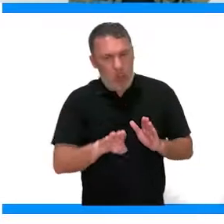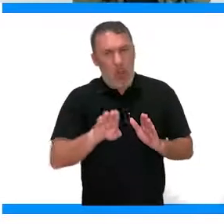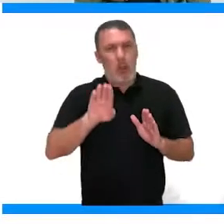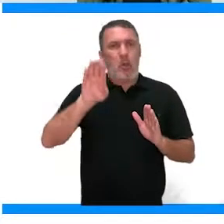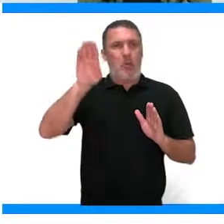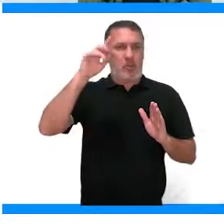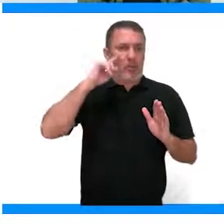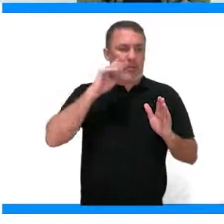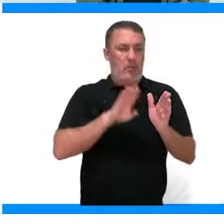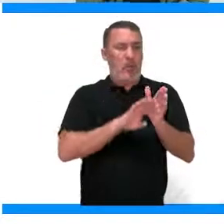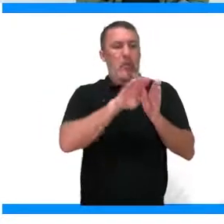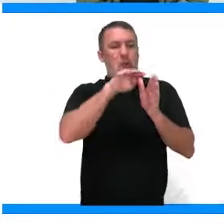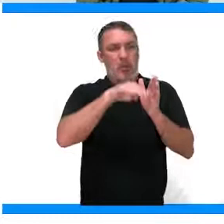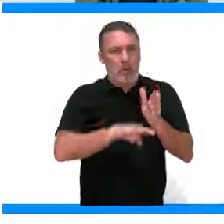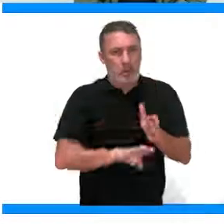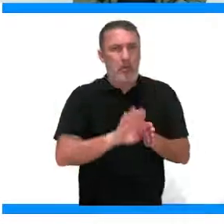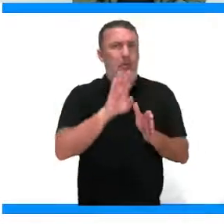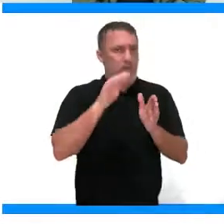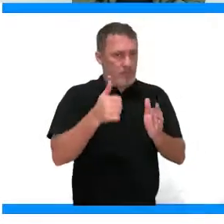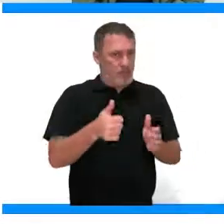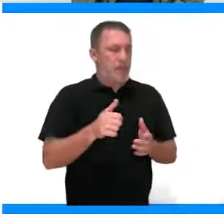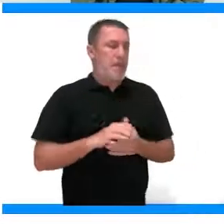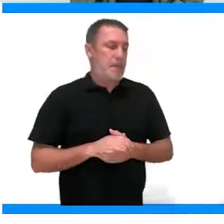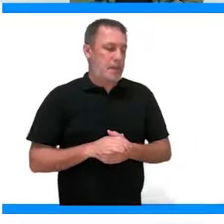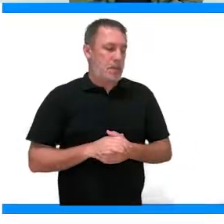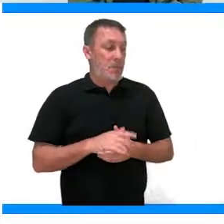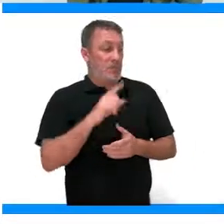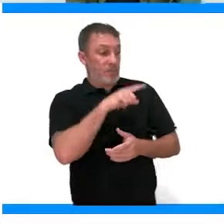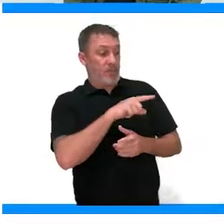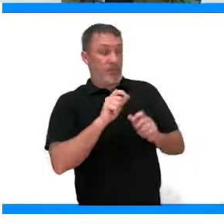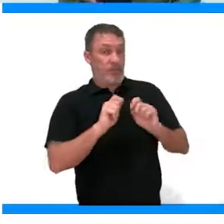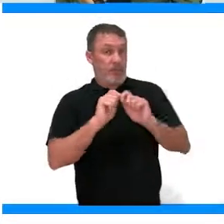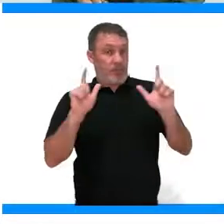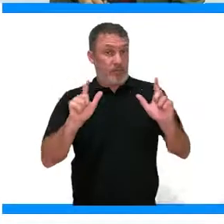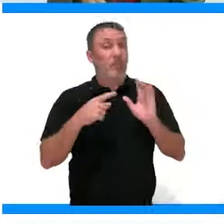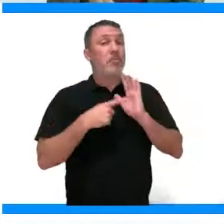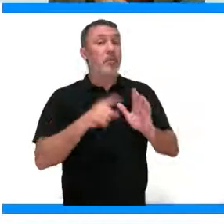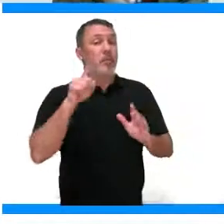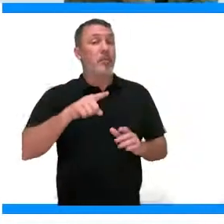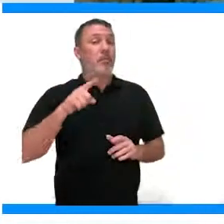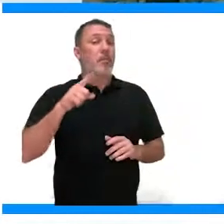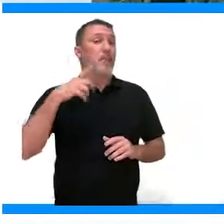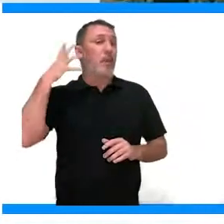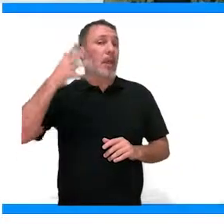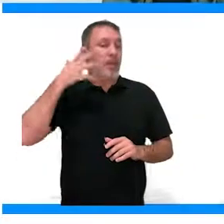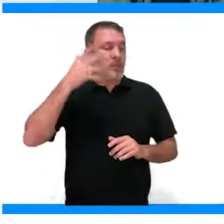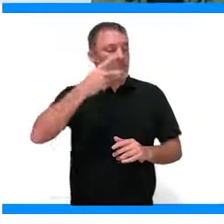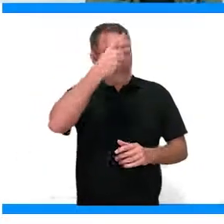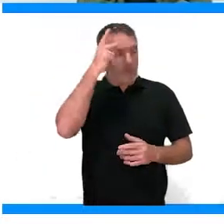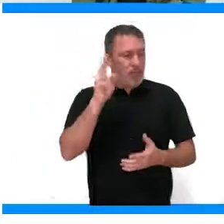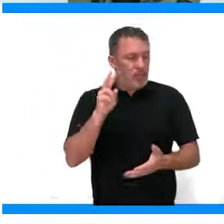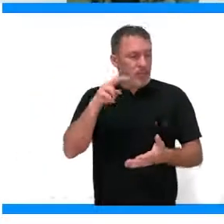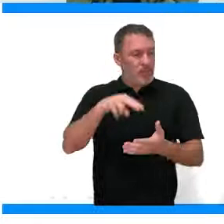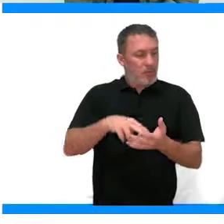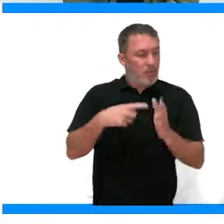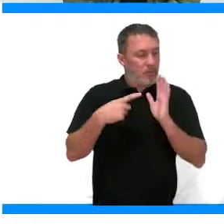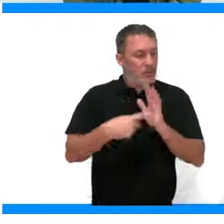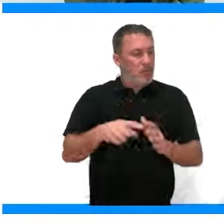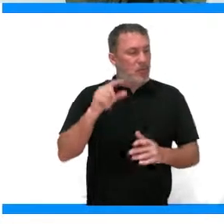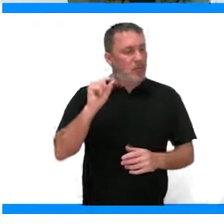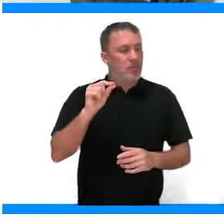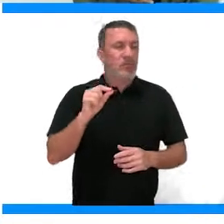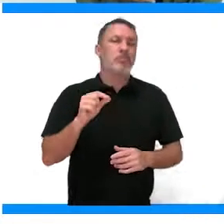voltou a crescer a partir de 2008. Show de bola. Beleza. Esse gráfico foi usado em uma palestra na qual o orador ressaltou uma queda